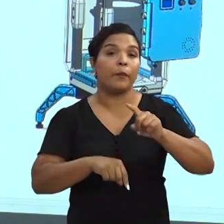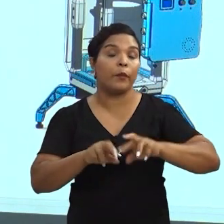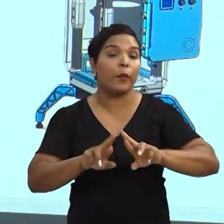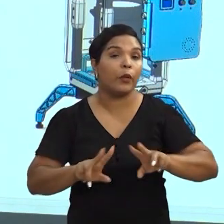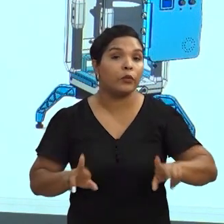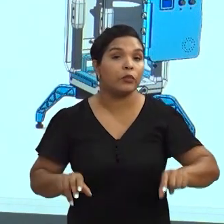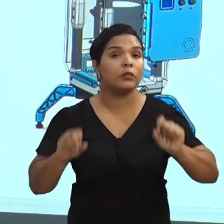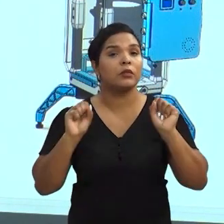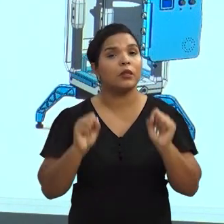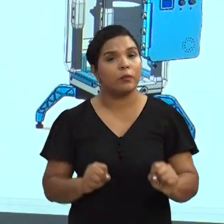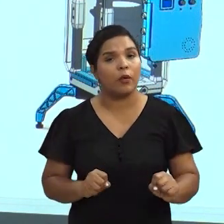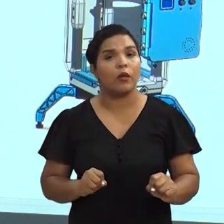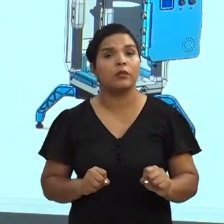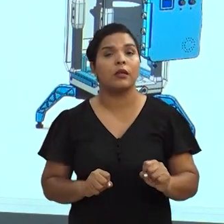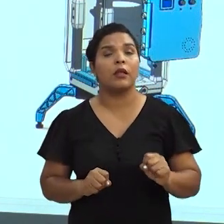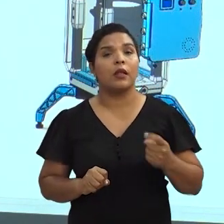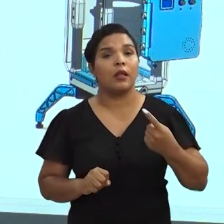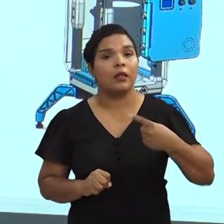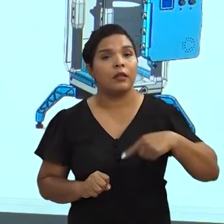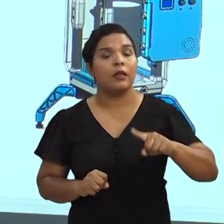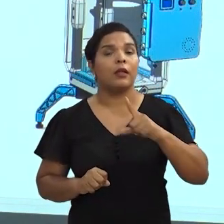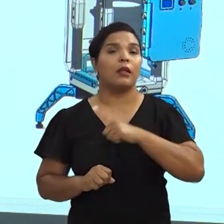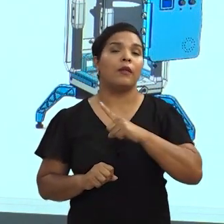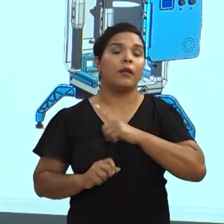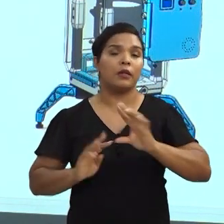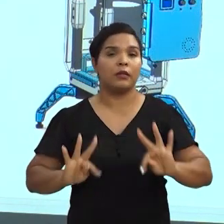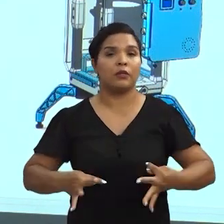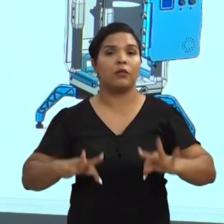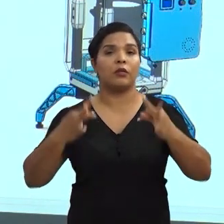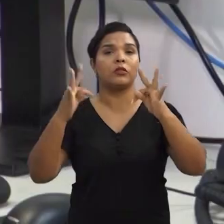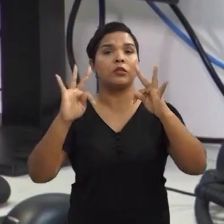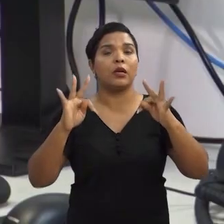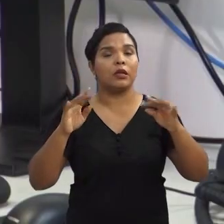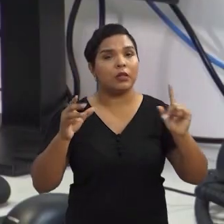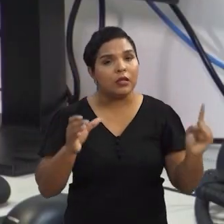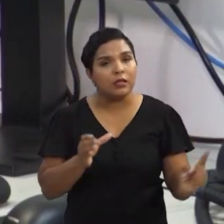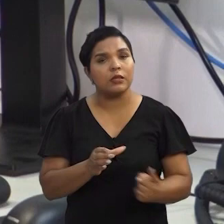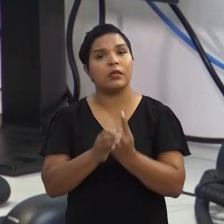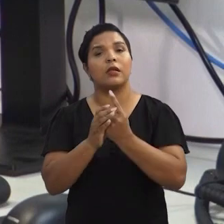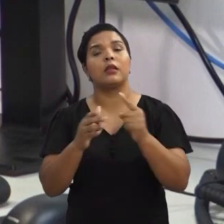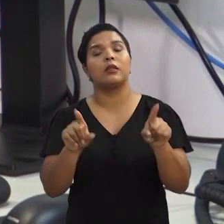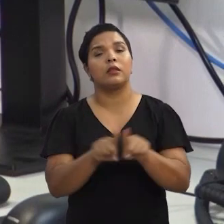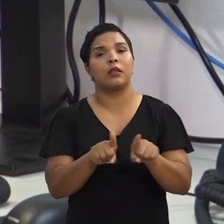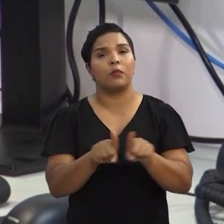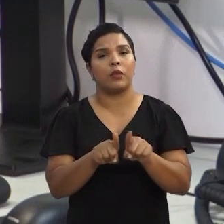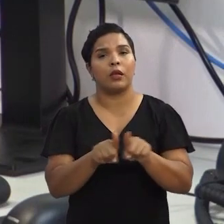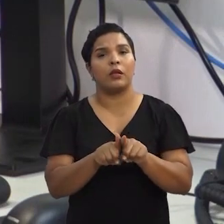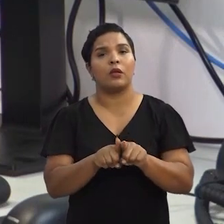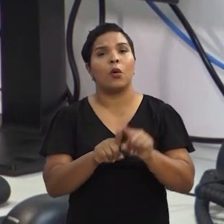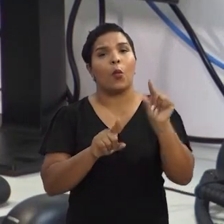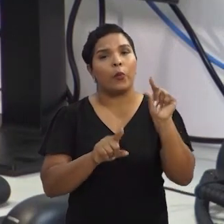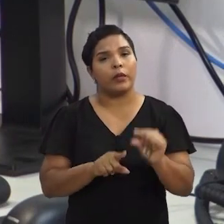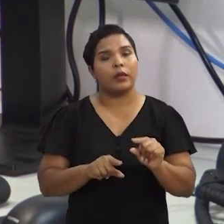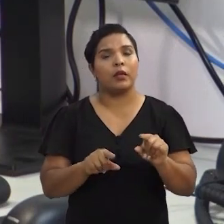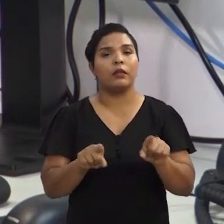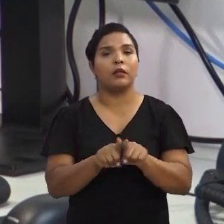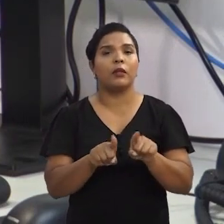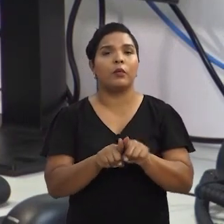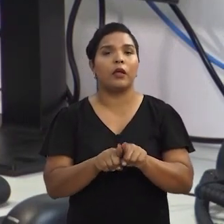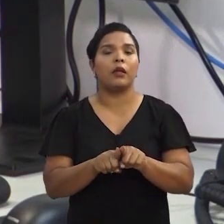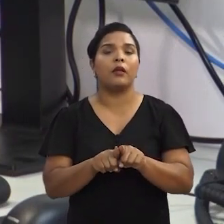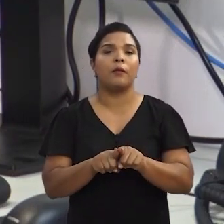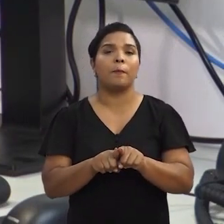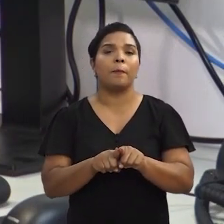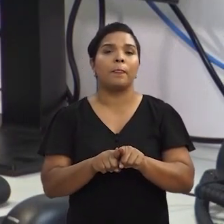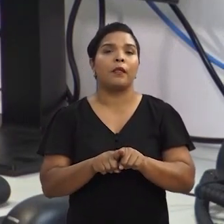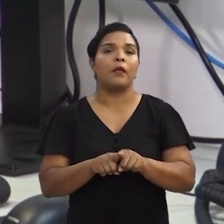desenvolvendo produtos, né, que possa levar essa tecnologia, que possa inserir, né, tanto o pequeno como